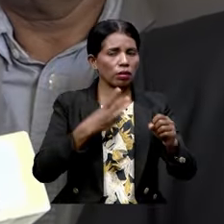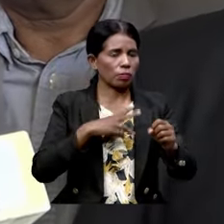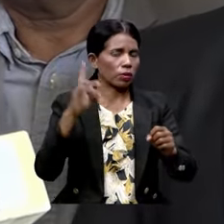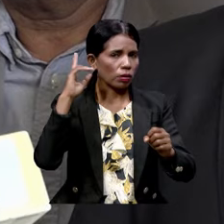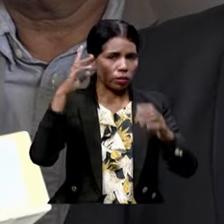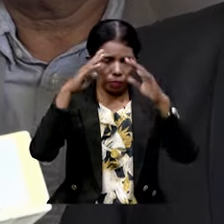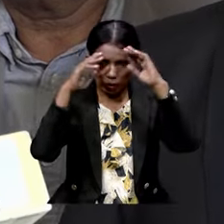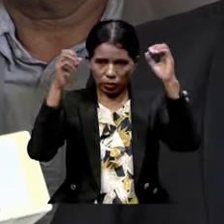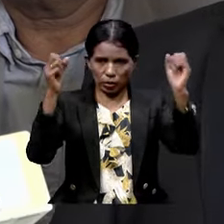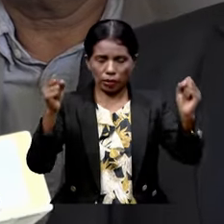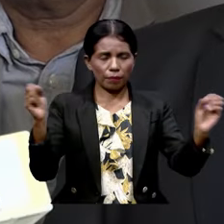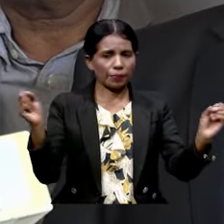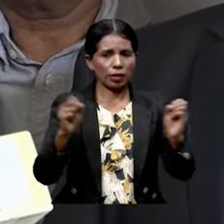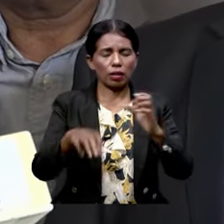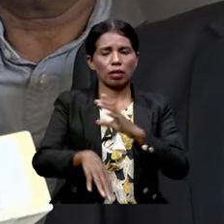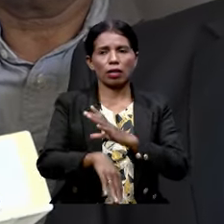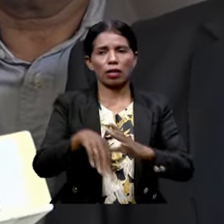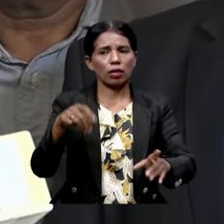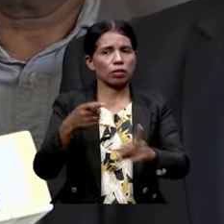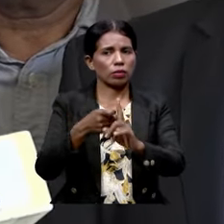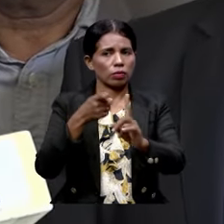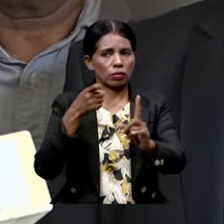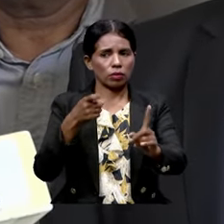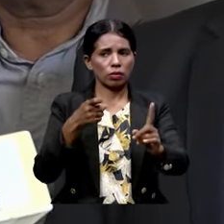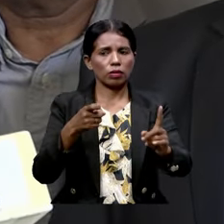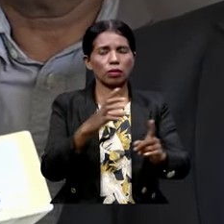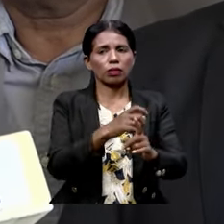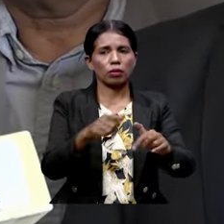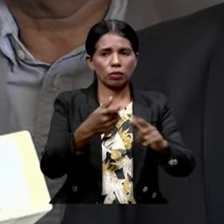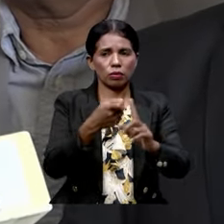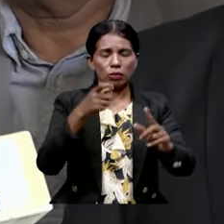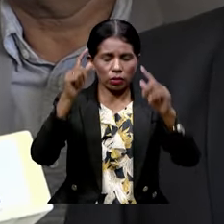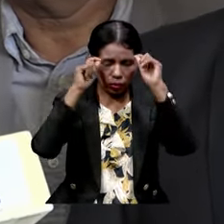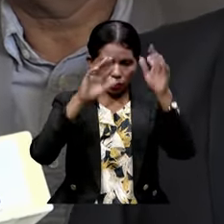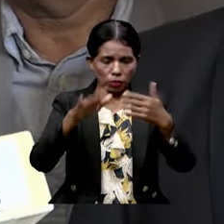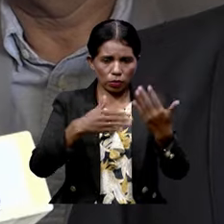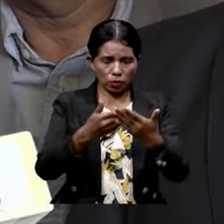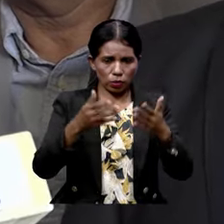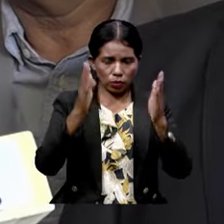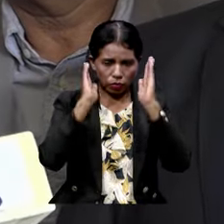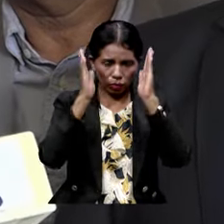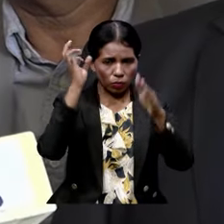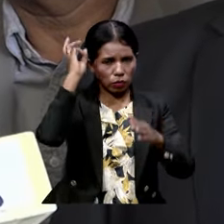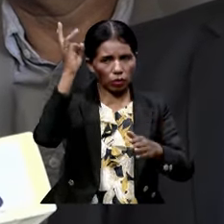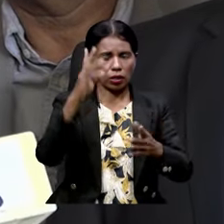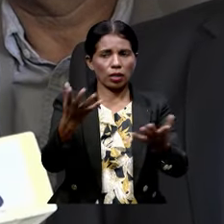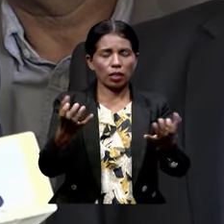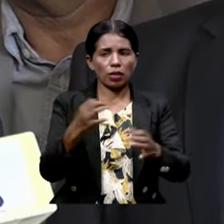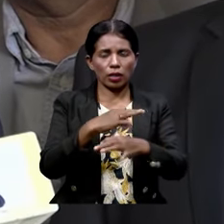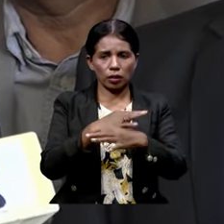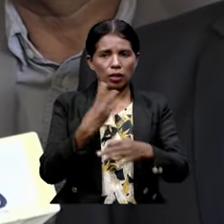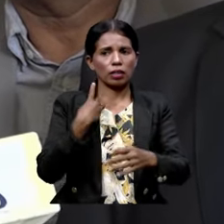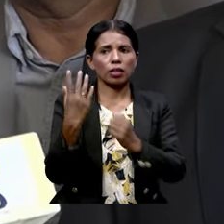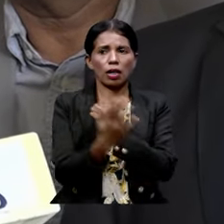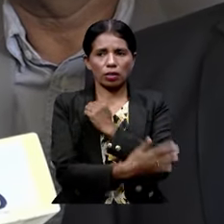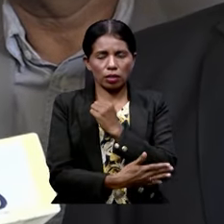presidente, lá sai Rússia, contexto Timórnia, não é tudo preocupa, a cara que a teoria de Raidane,